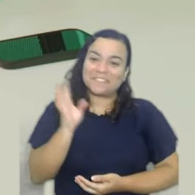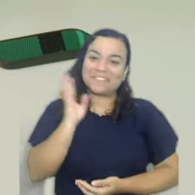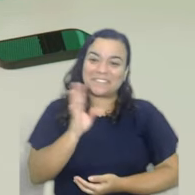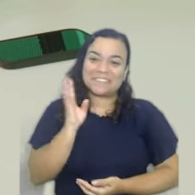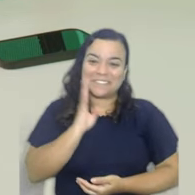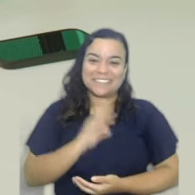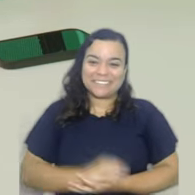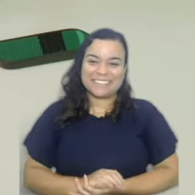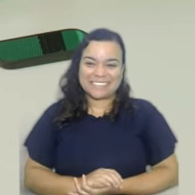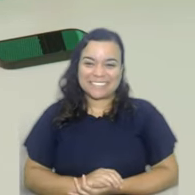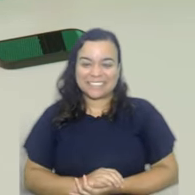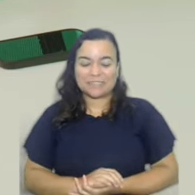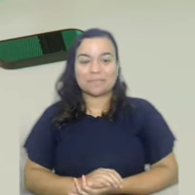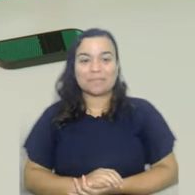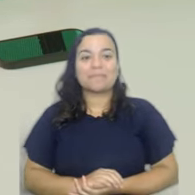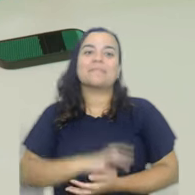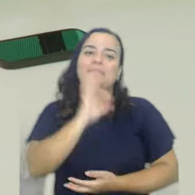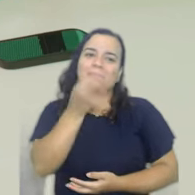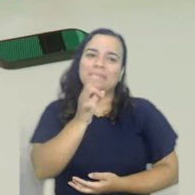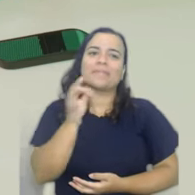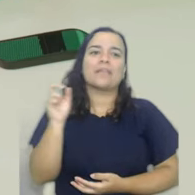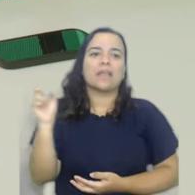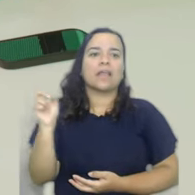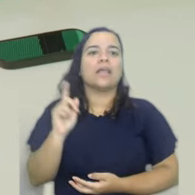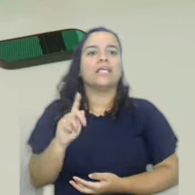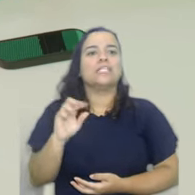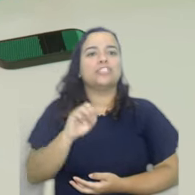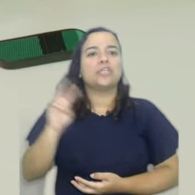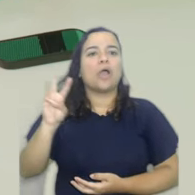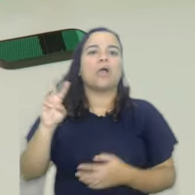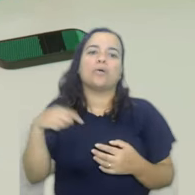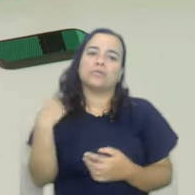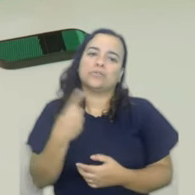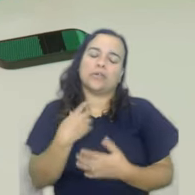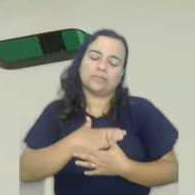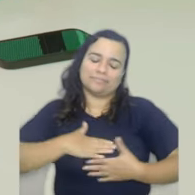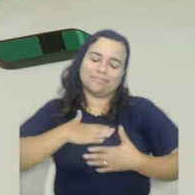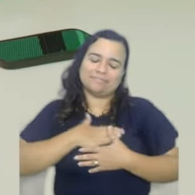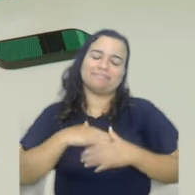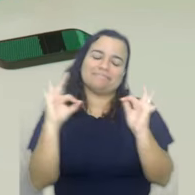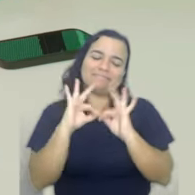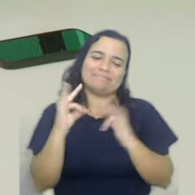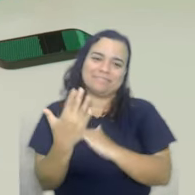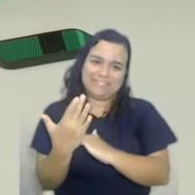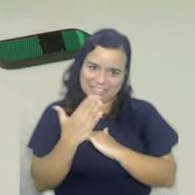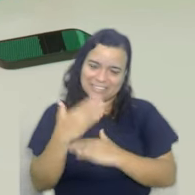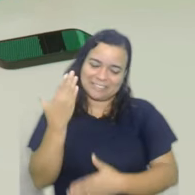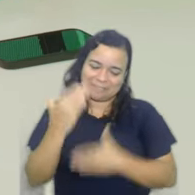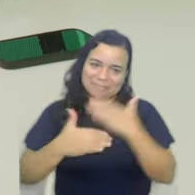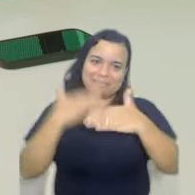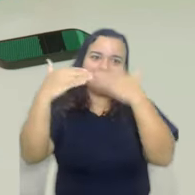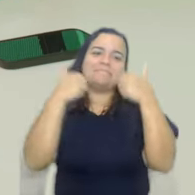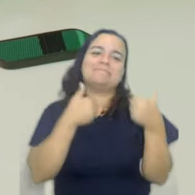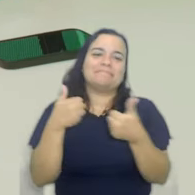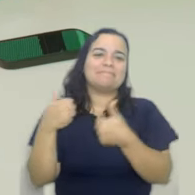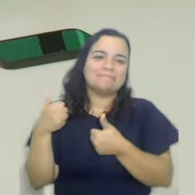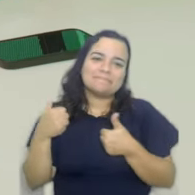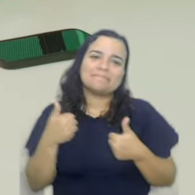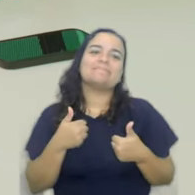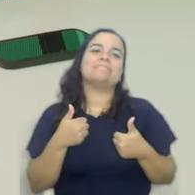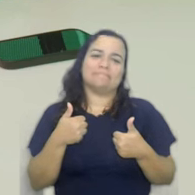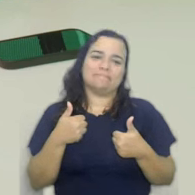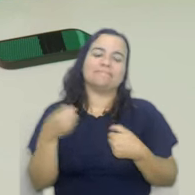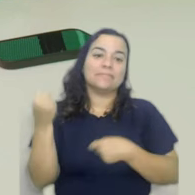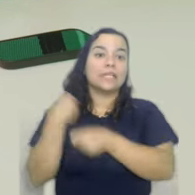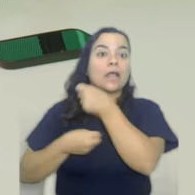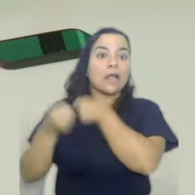legal agre show para nós foi um verdadeiro divisor de águas assim eu diria porque foi onde No ano passado foi